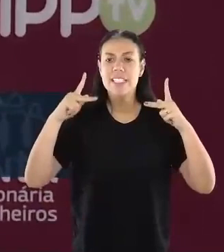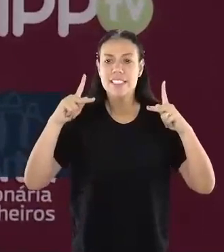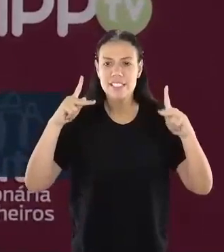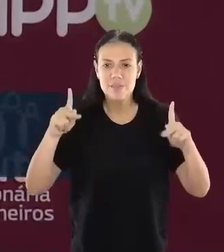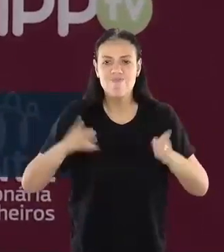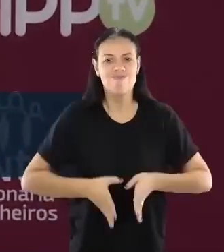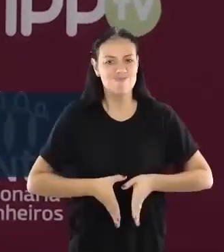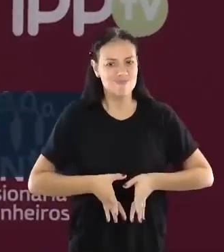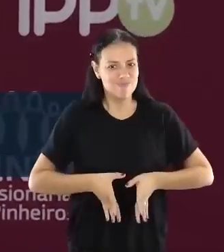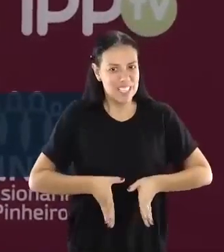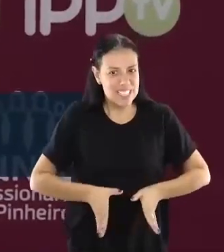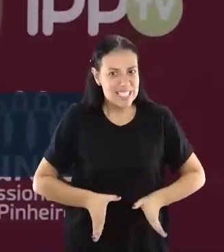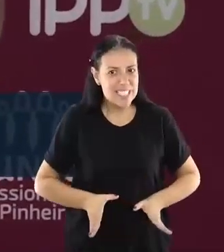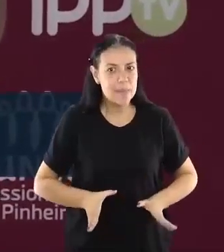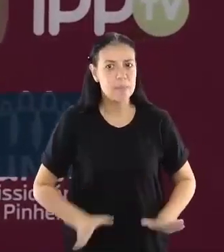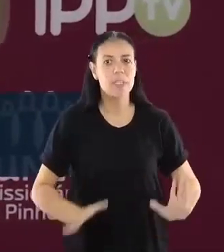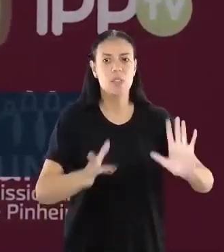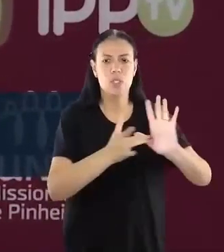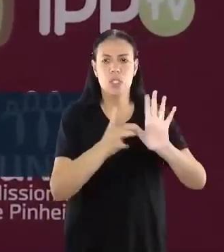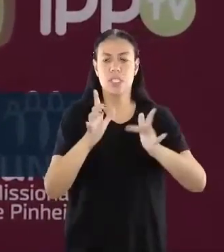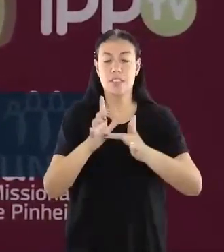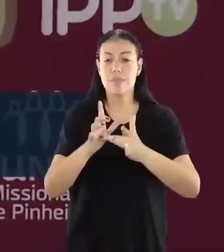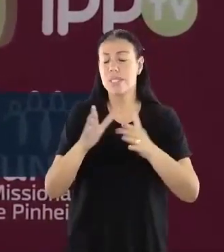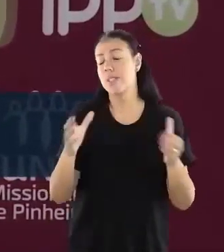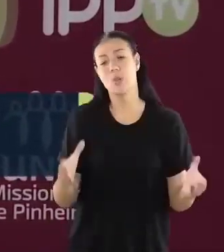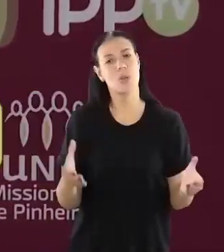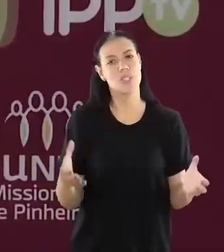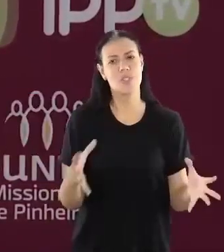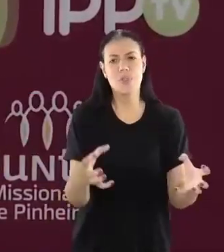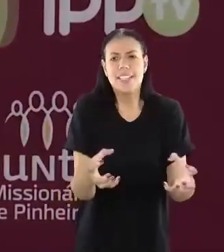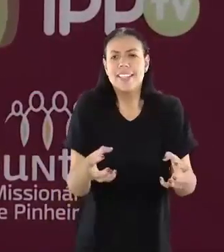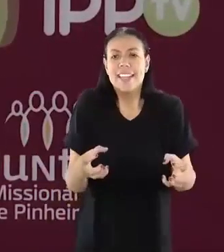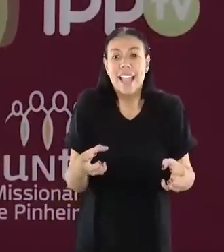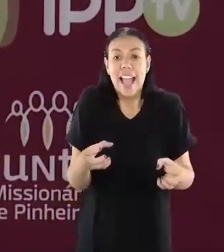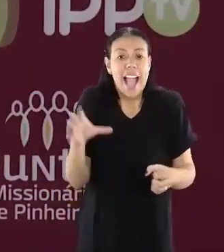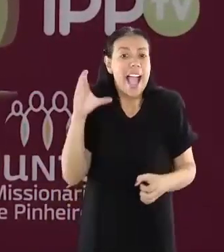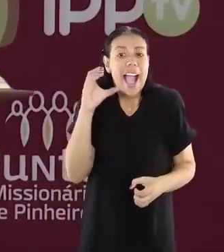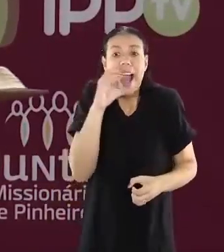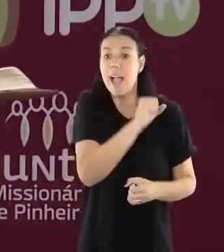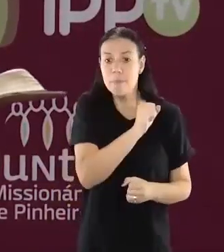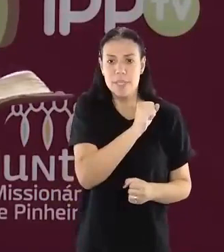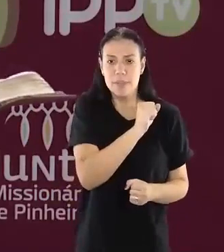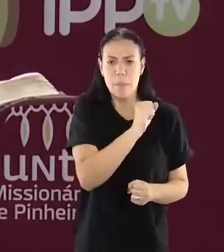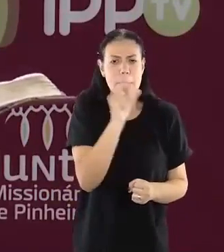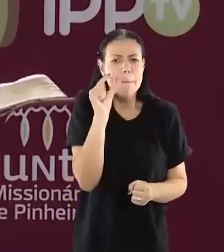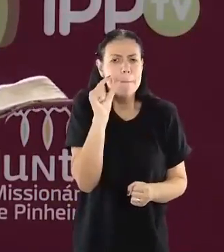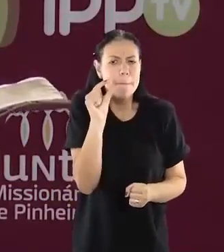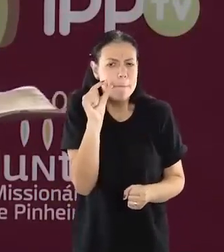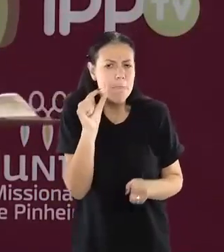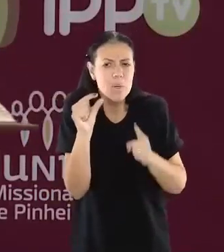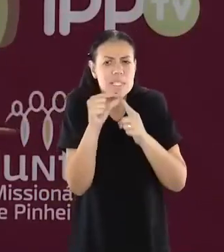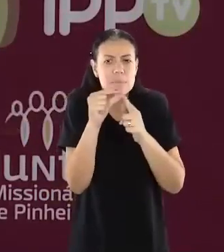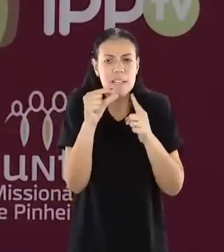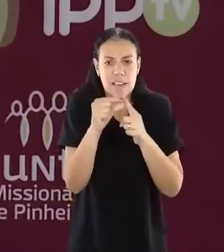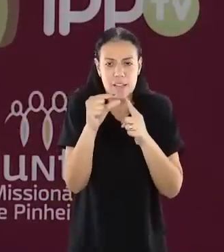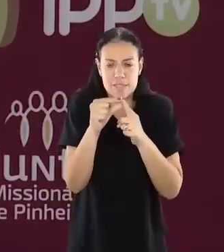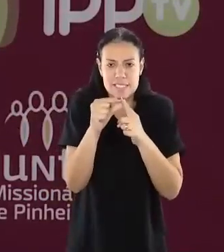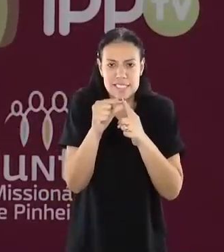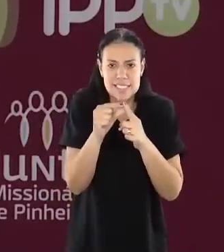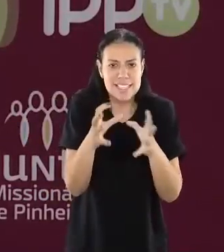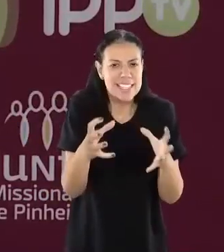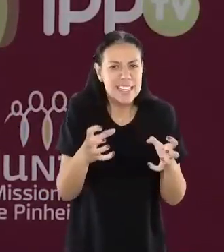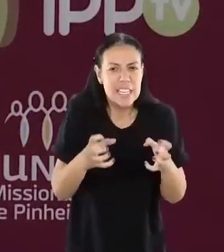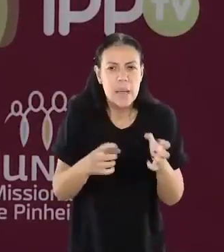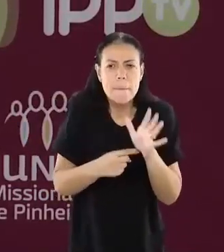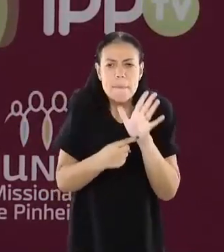Jesus. E eu gostaria de, com breves palavras, acentuar três